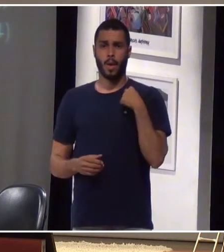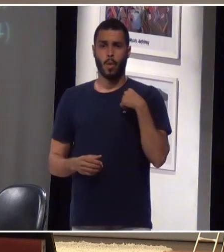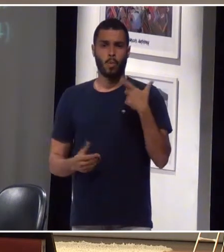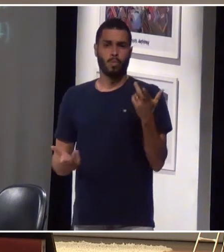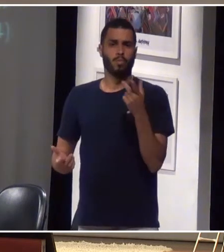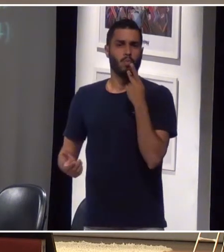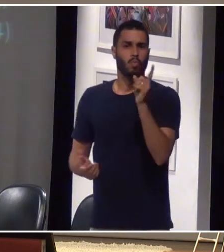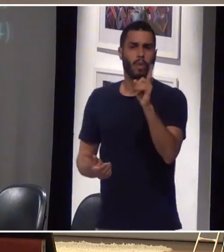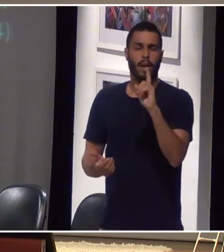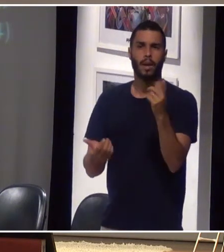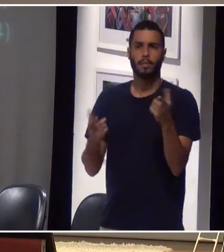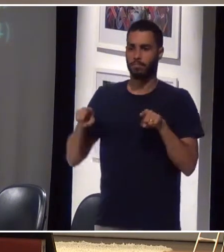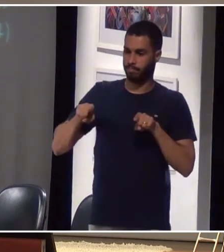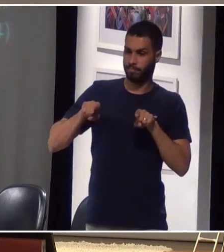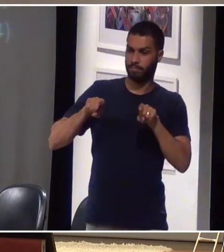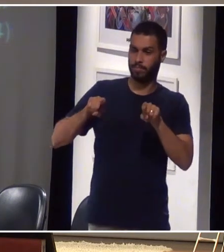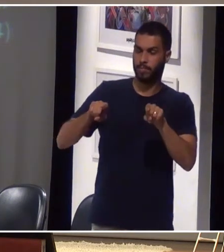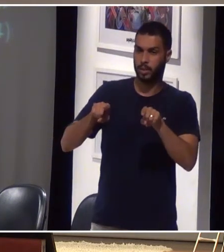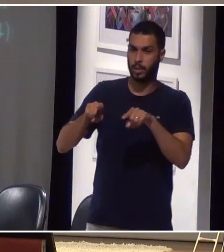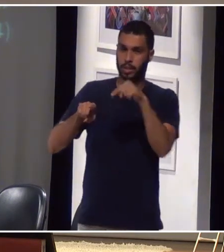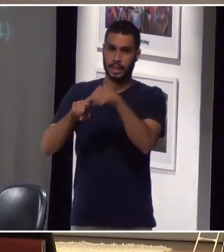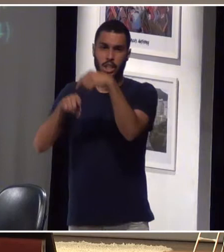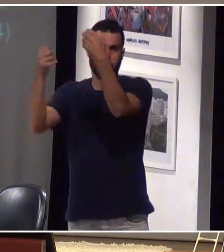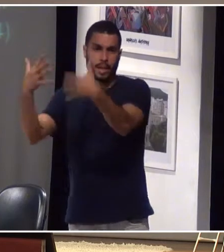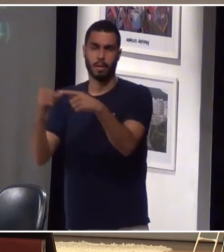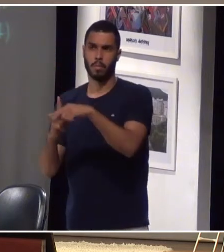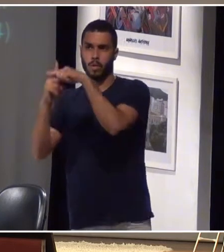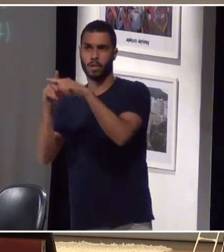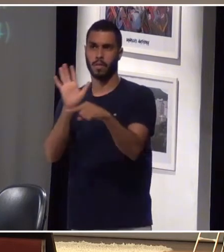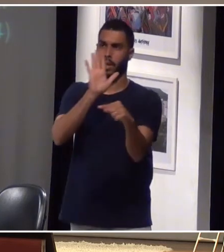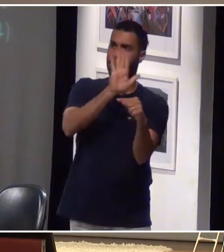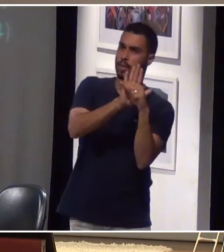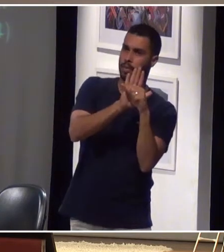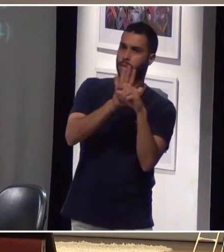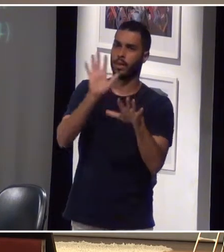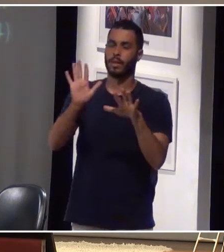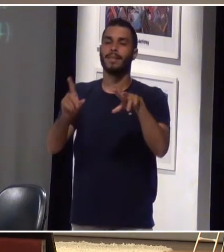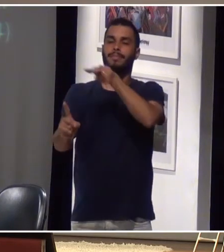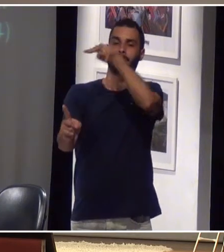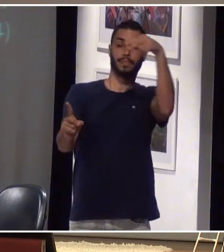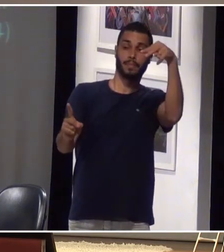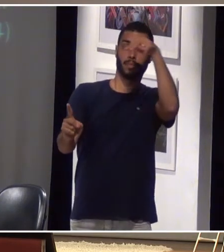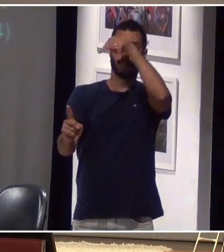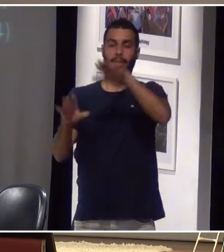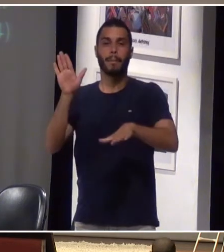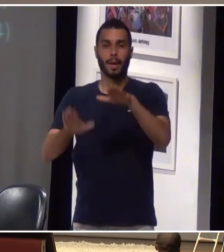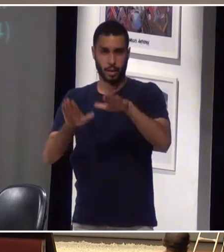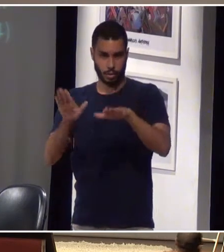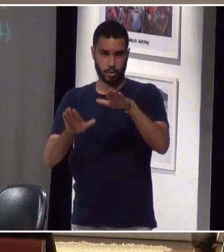paralelo do que foi impacto positivo ou impacto negativo, simplesmente porque, do modo como a gente olha para as coisas, a gente